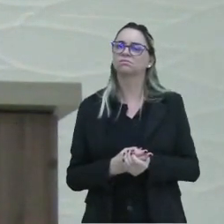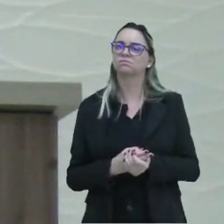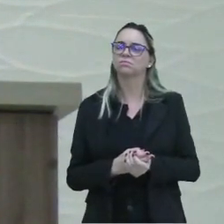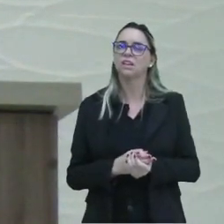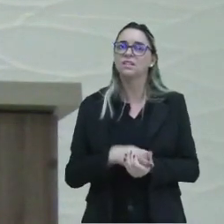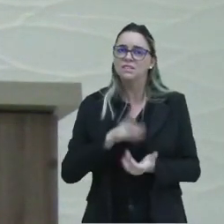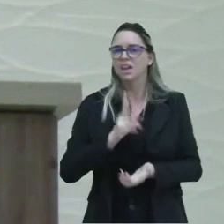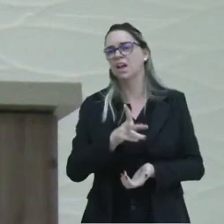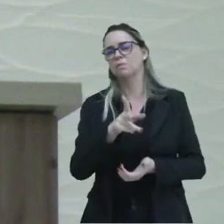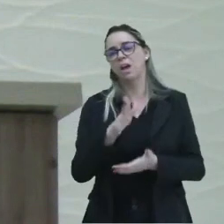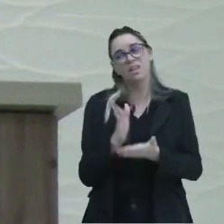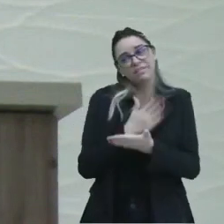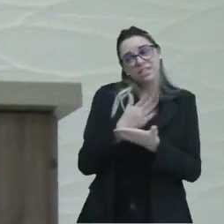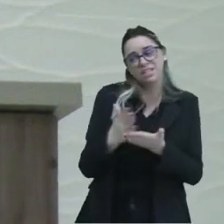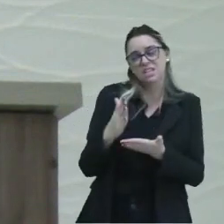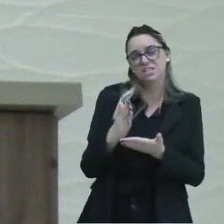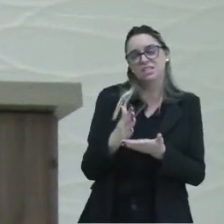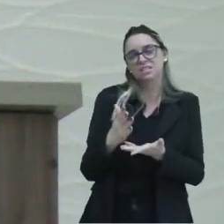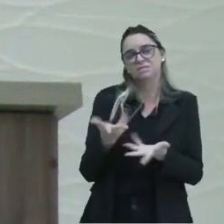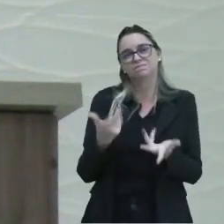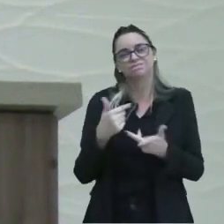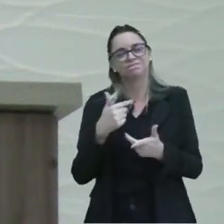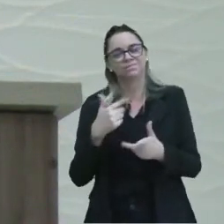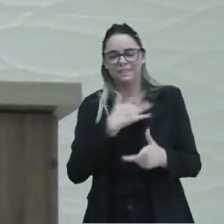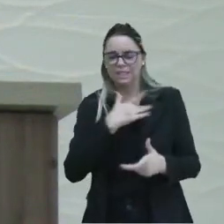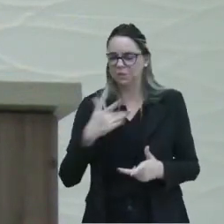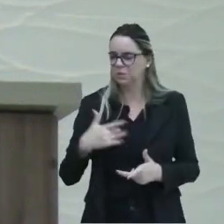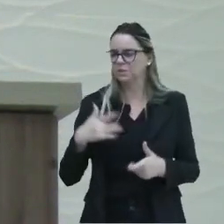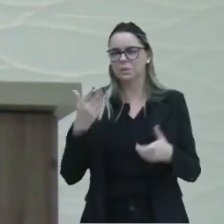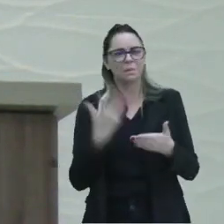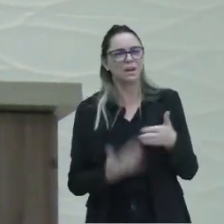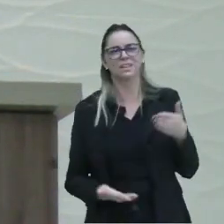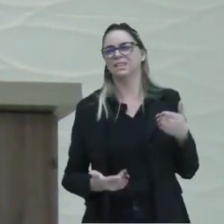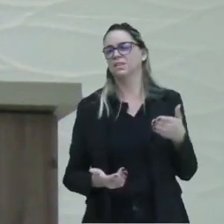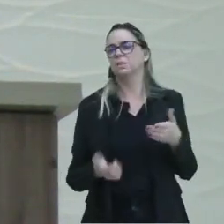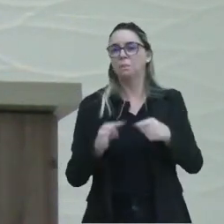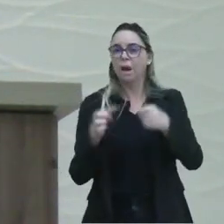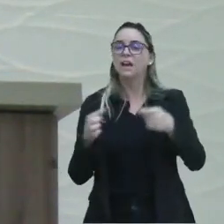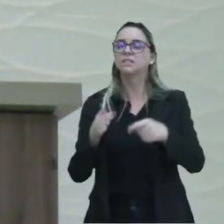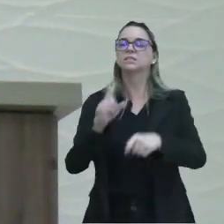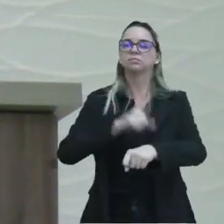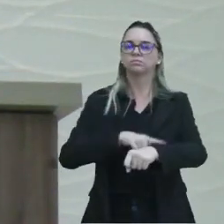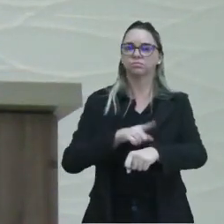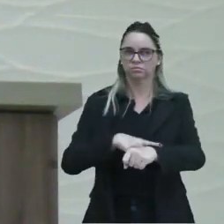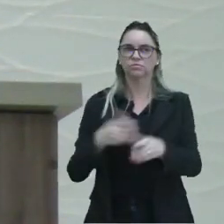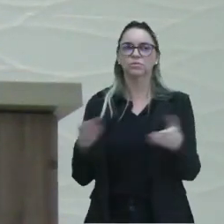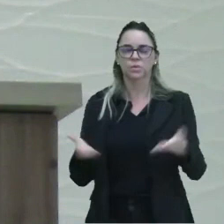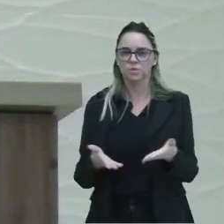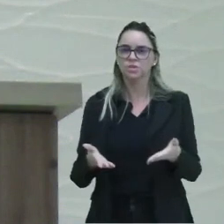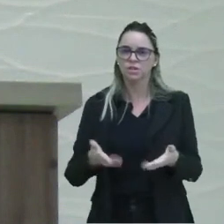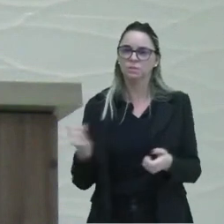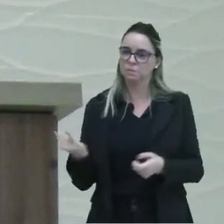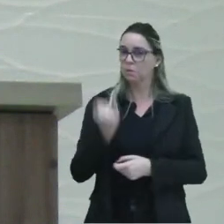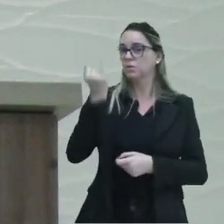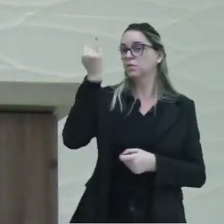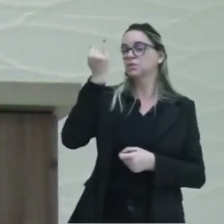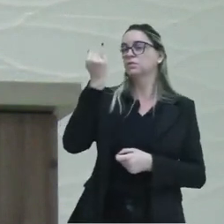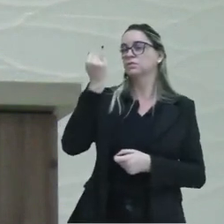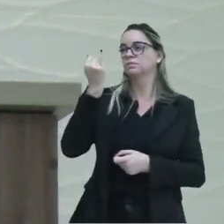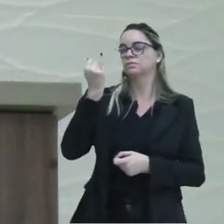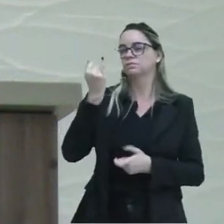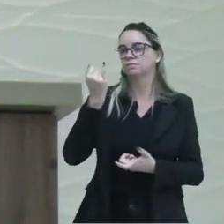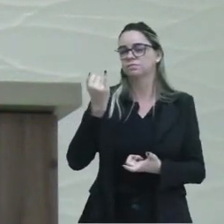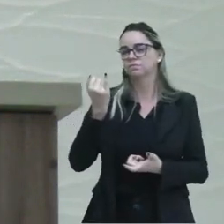sua saúde, seu lazer, mas fazendo aquilo ali que ama. Então, num momento desse, não me resta outra alternativa senão me